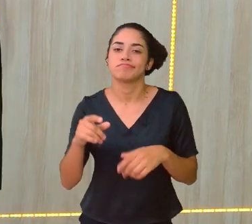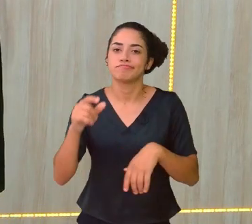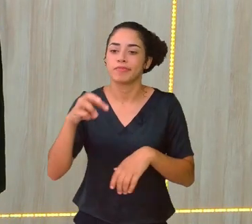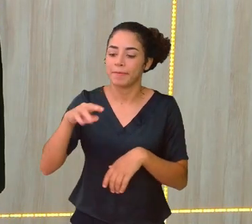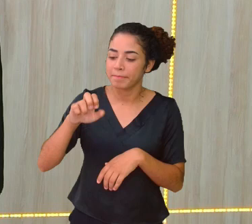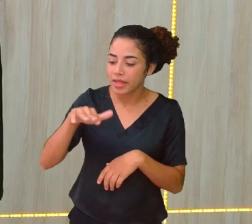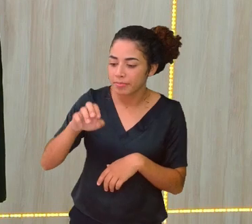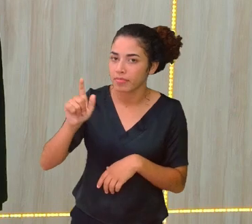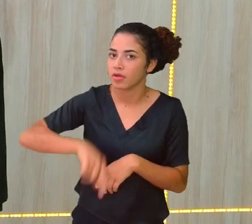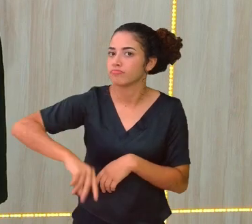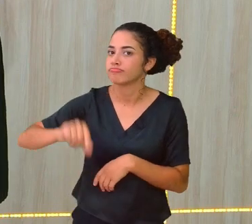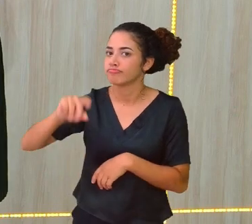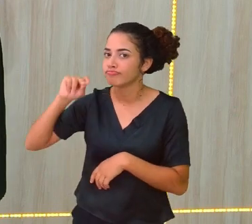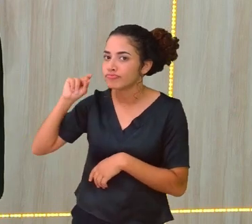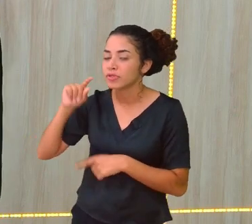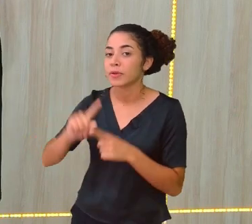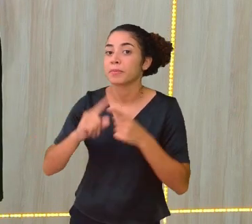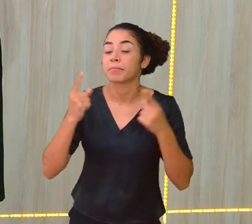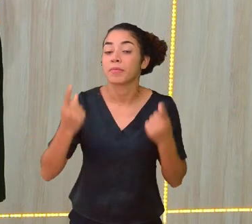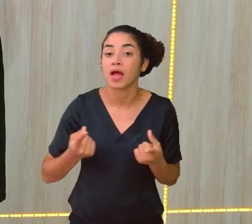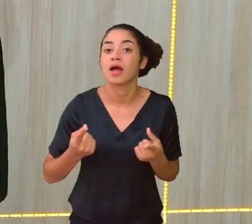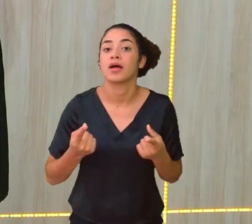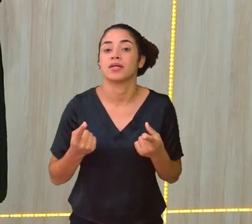né? Ele está completamente